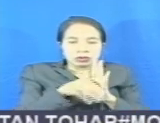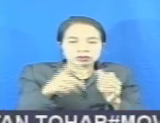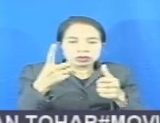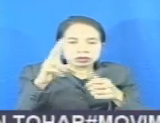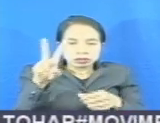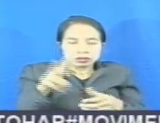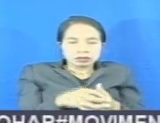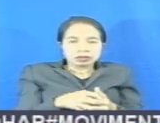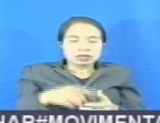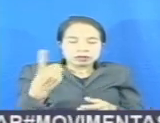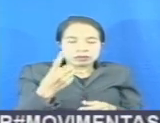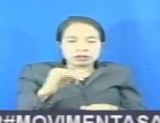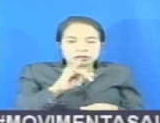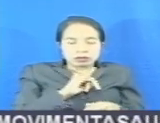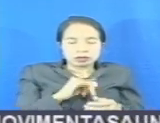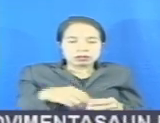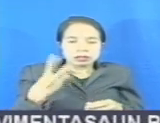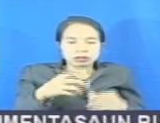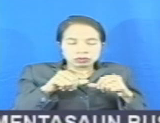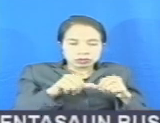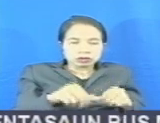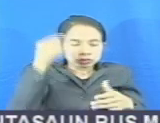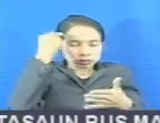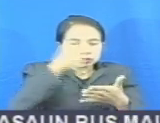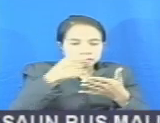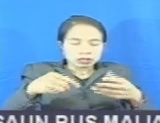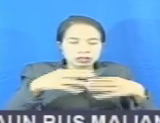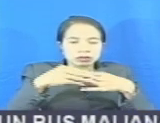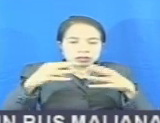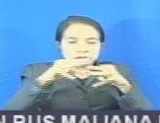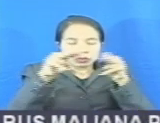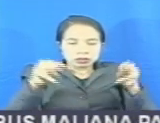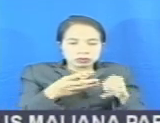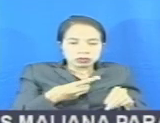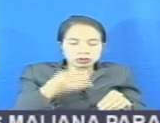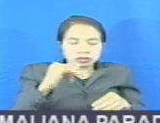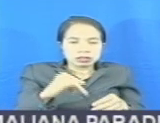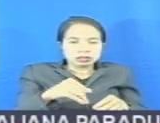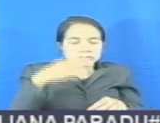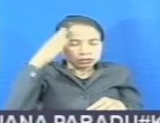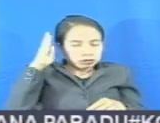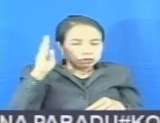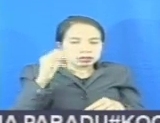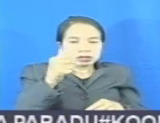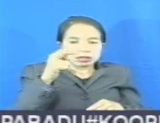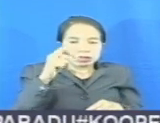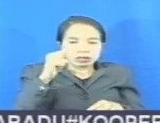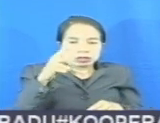Diak. Na fatin ho amito kun serdo ito continua ho secretario autoridade municipal de Senhor Antônio Moniz